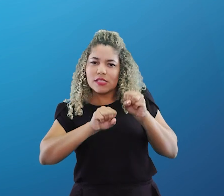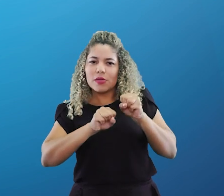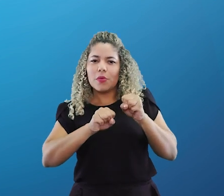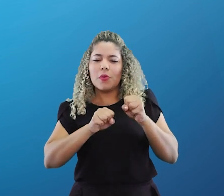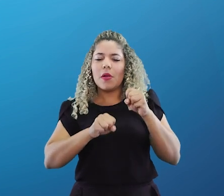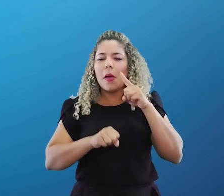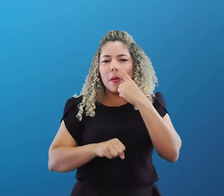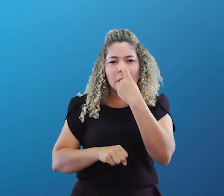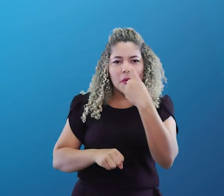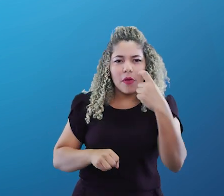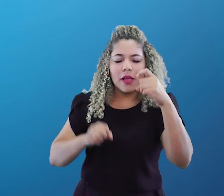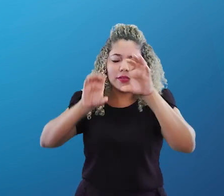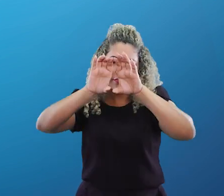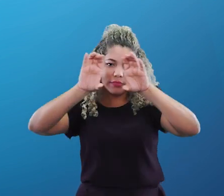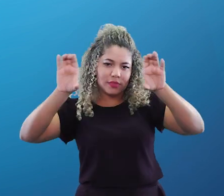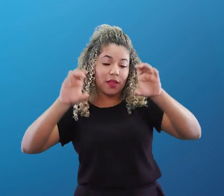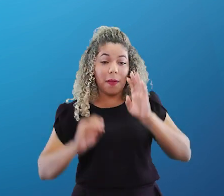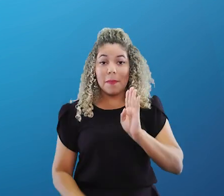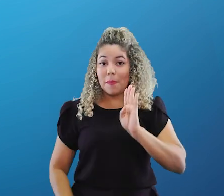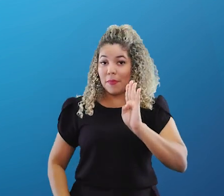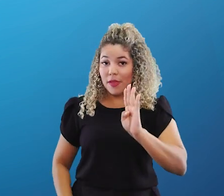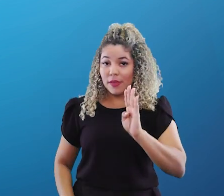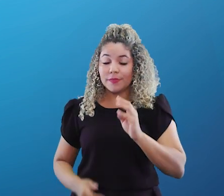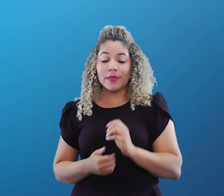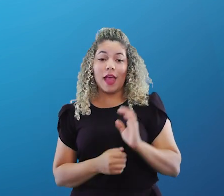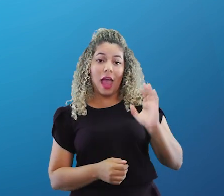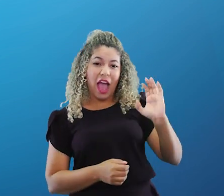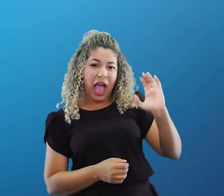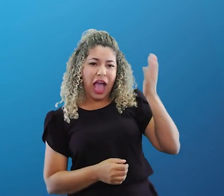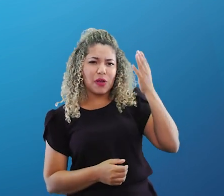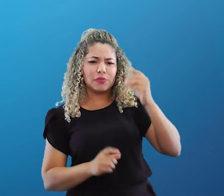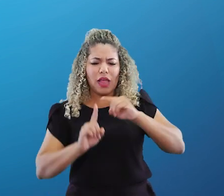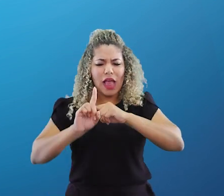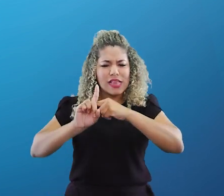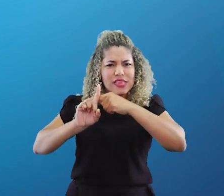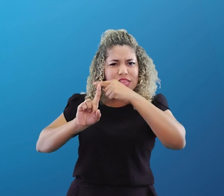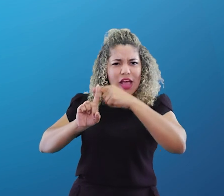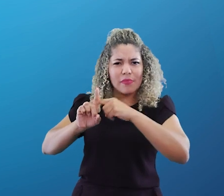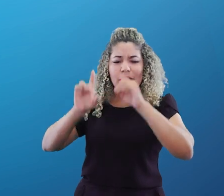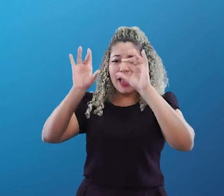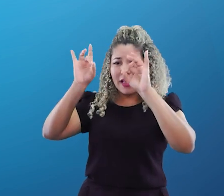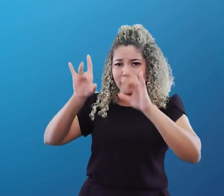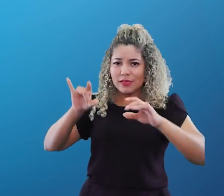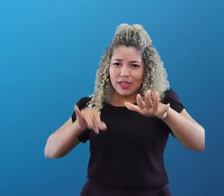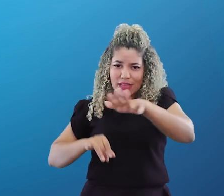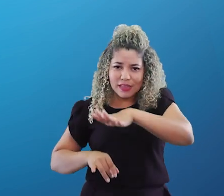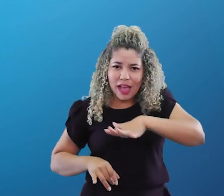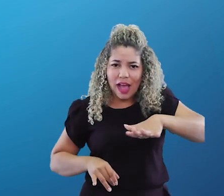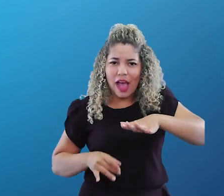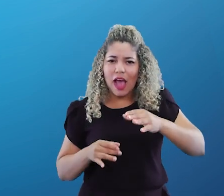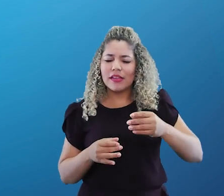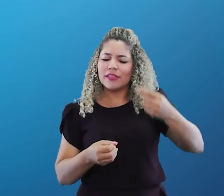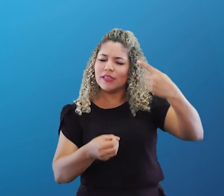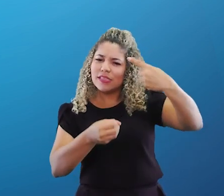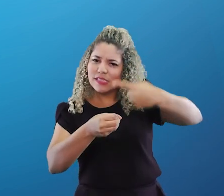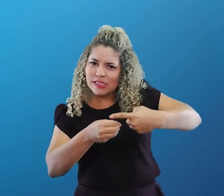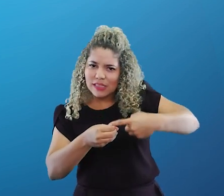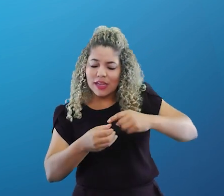atmosféricos. Letra B. A ocorrência de elevadas temperaturas, especialmente nas zonas mais centrais das